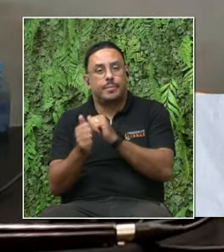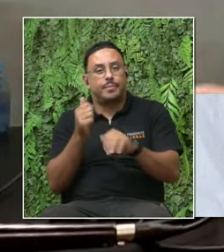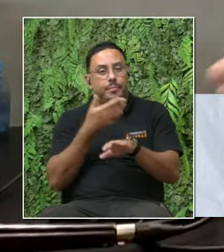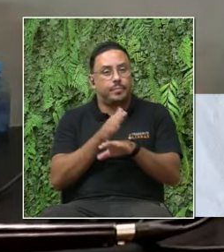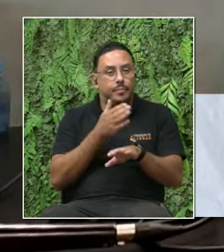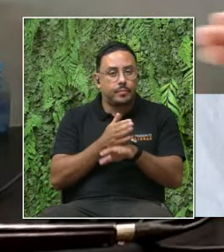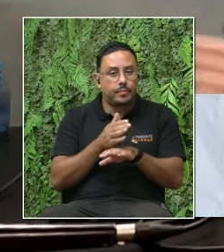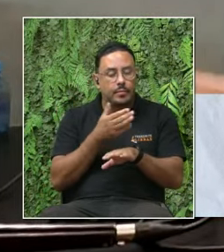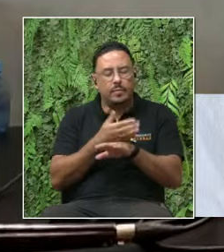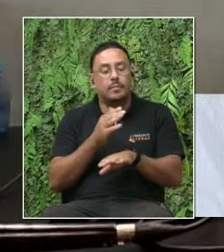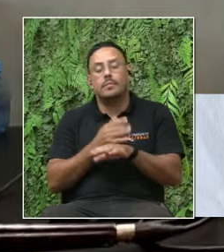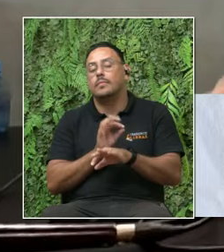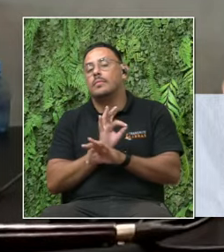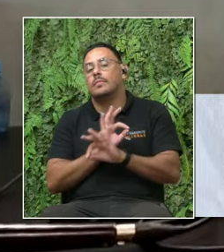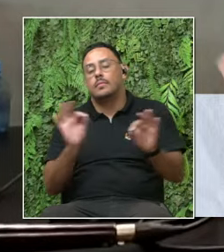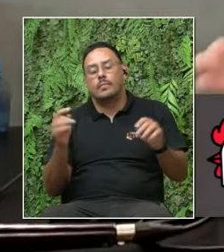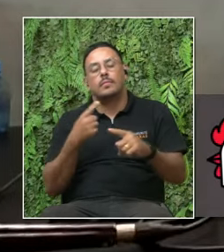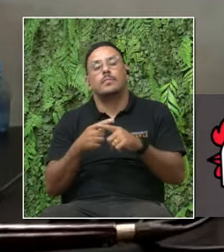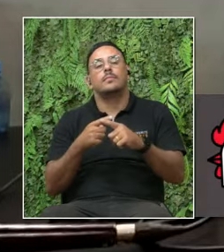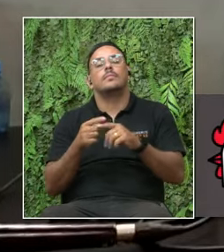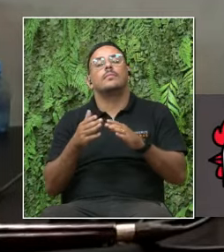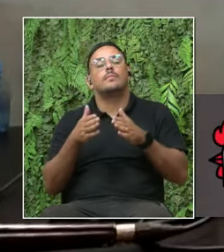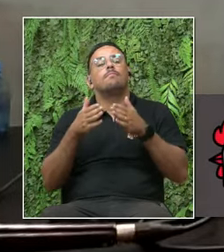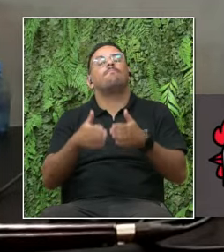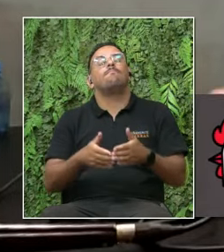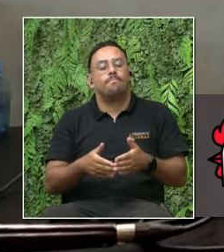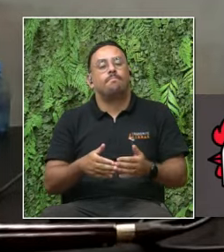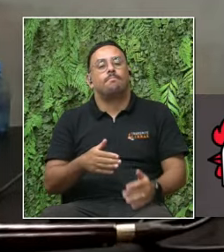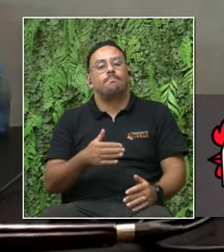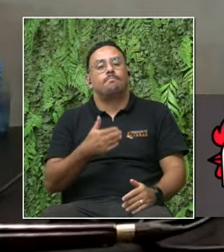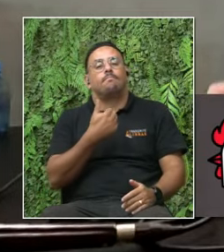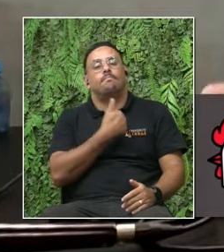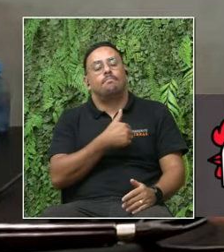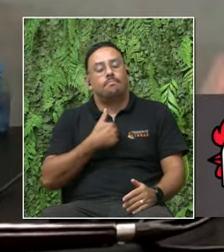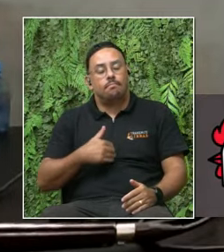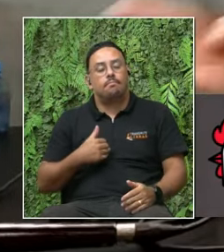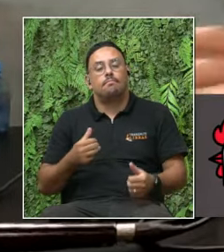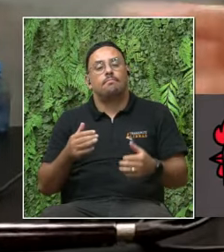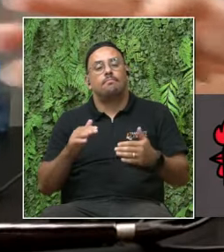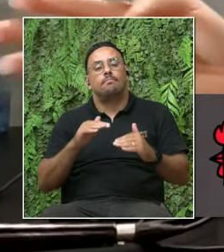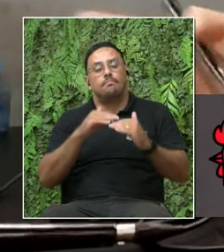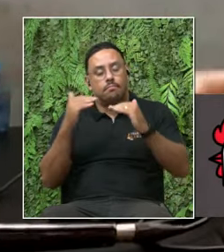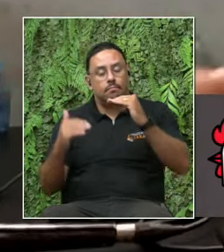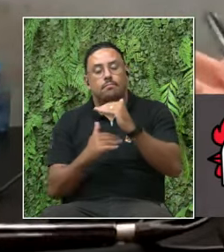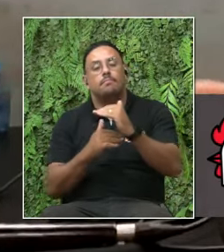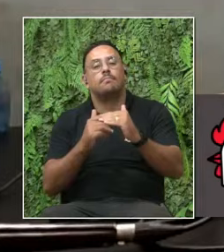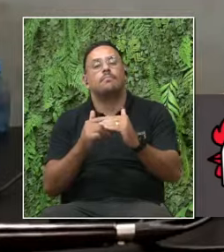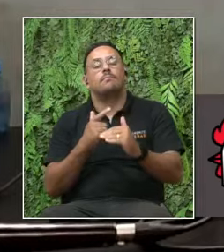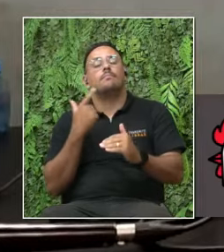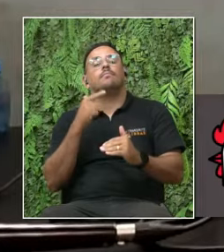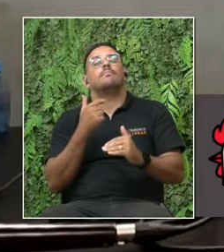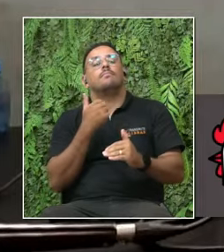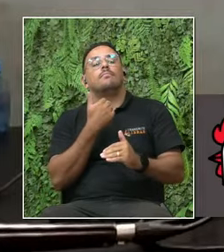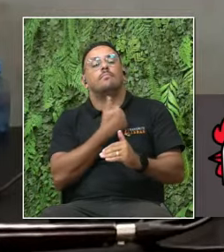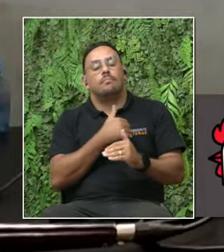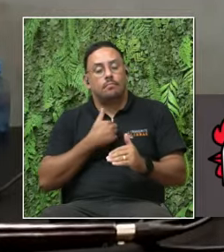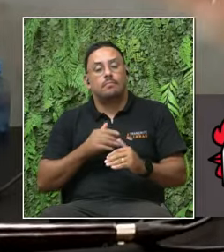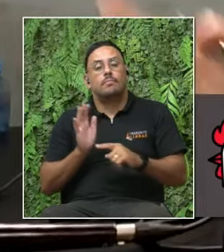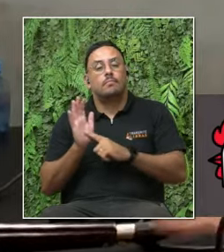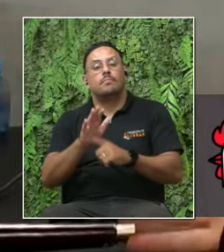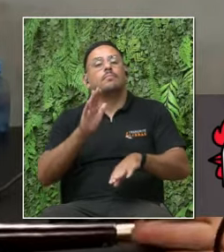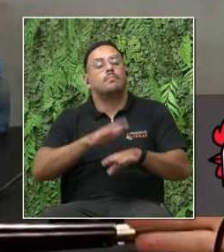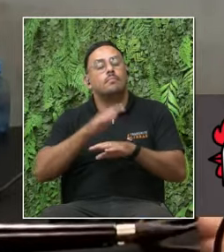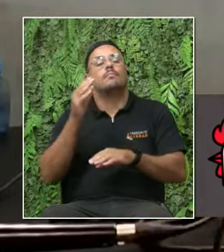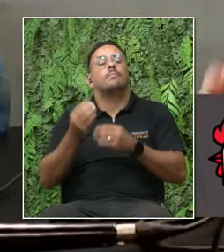e é treino de luxo porque calhou de o Atlético pegar um adversário inferior mas o Atlético jogou bola o Atlético conseguiu mostrar um pouco mais da